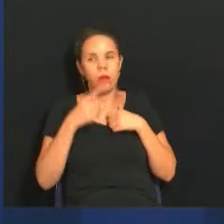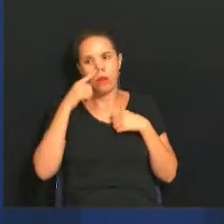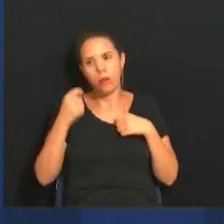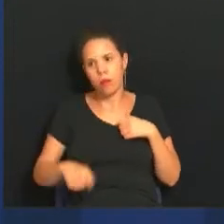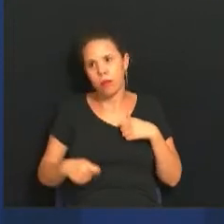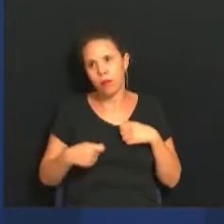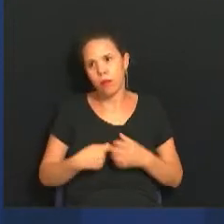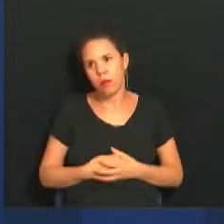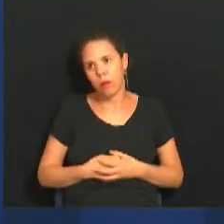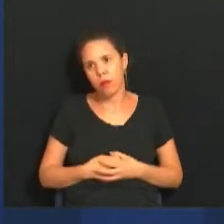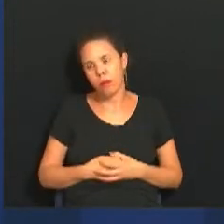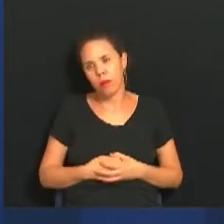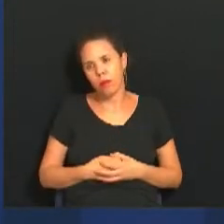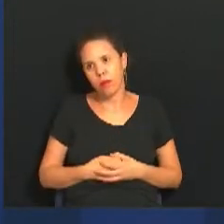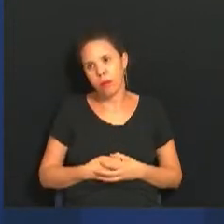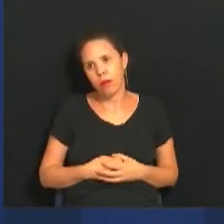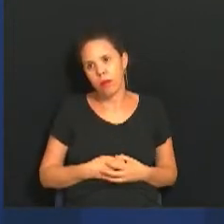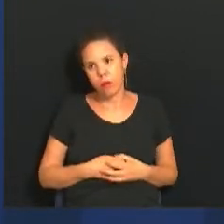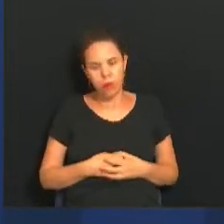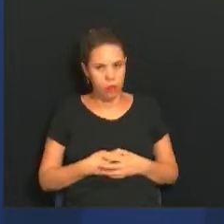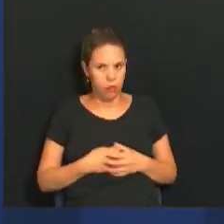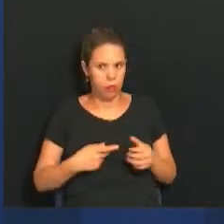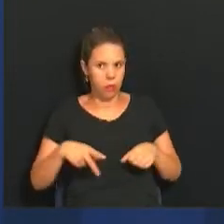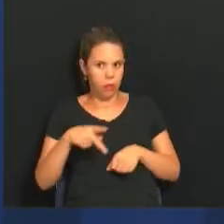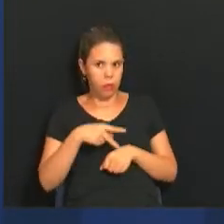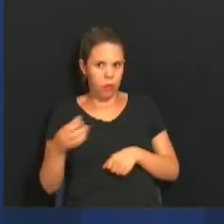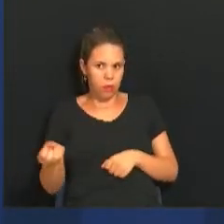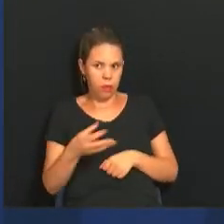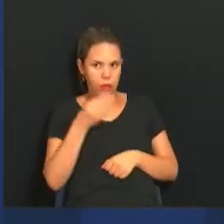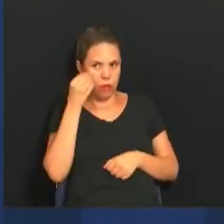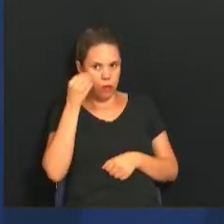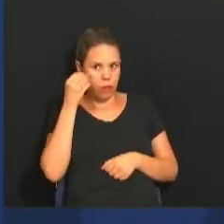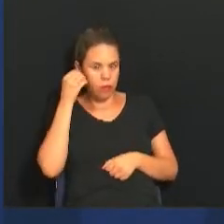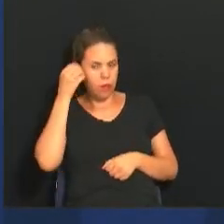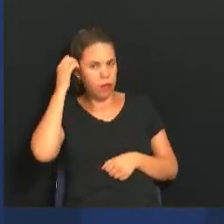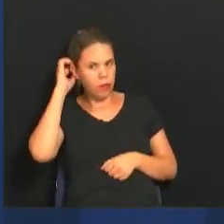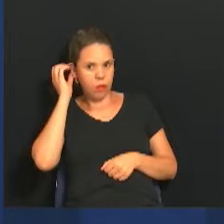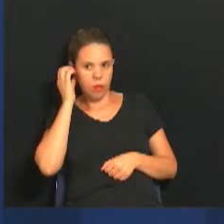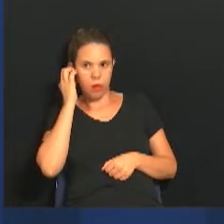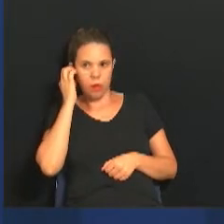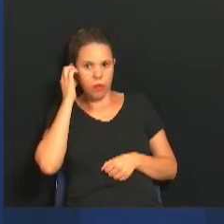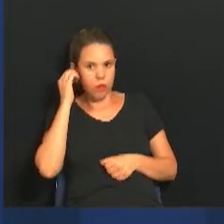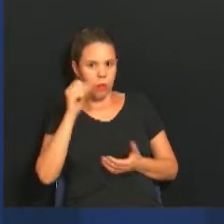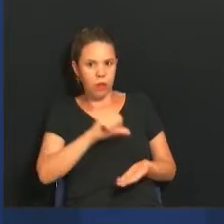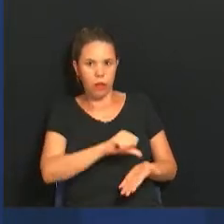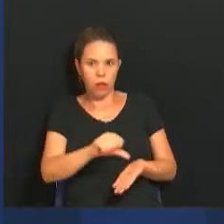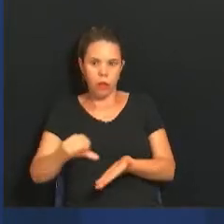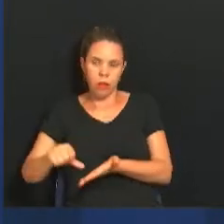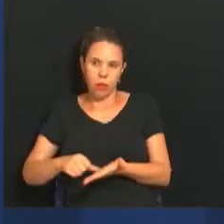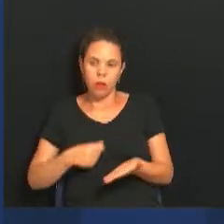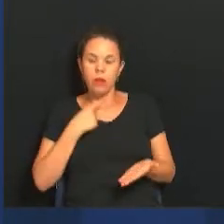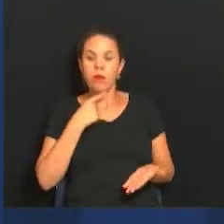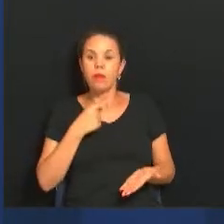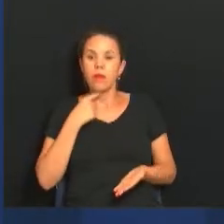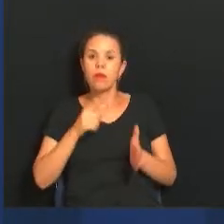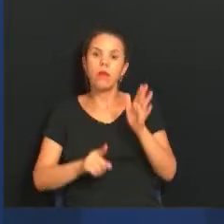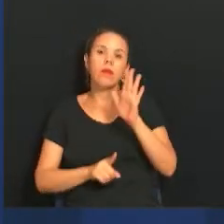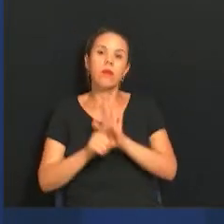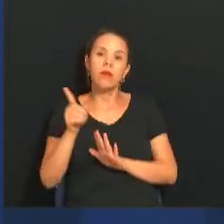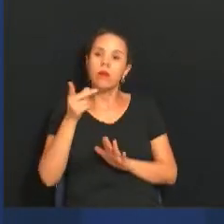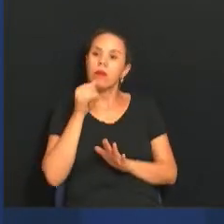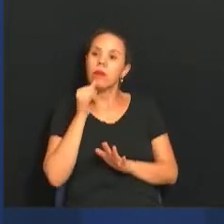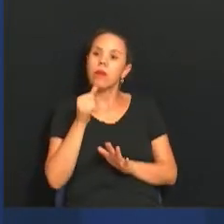também Lugansk. E aí a Rússia tenta uma nova configuração dessa região. O meu questionamento é o seguinte, professor, há